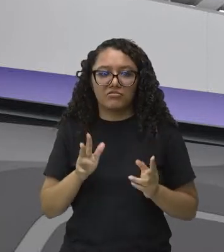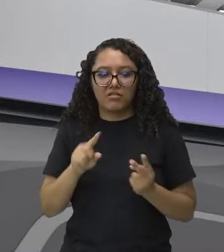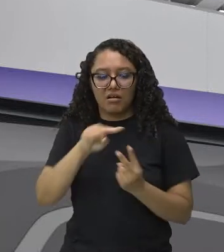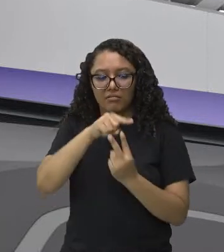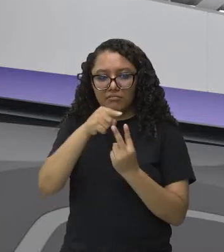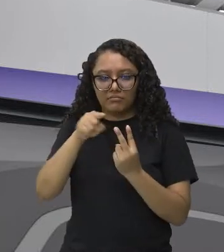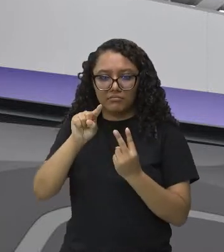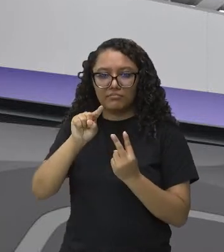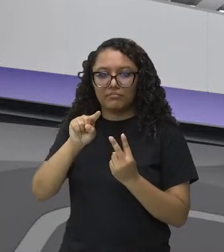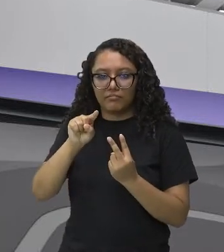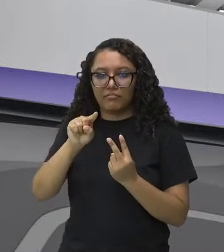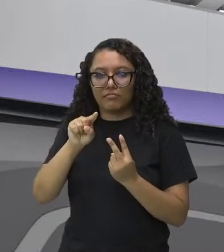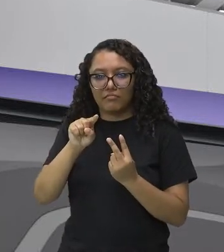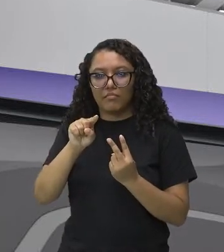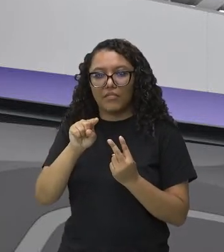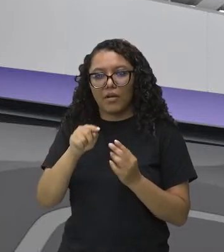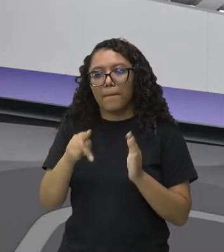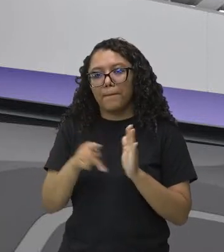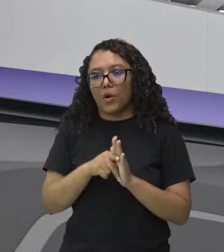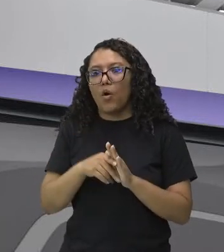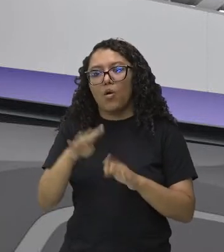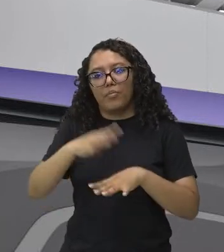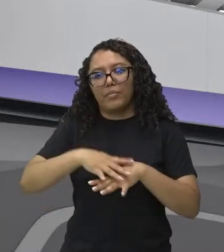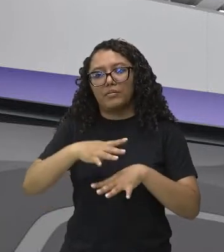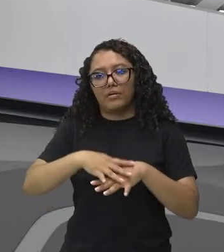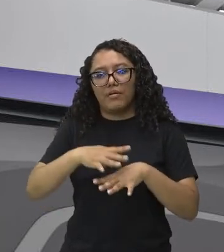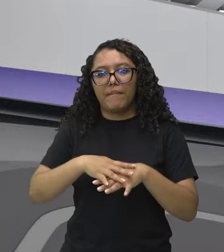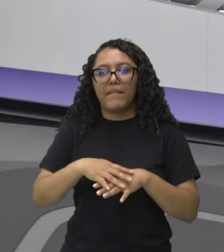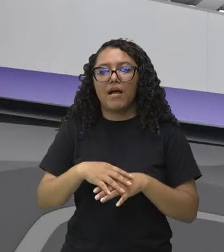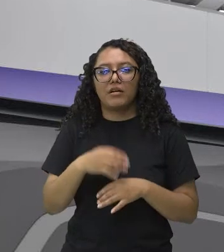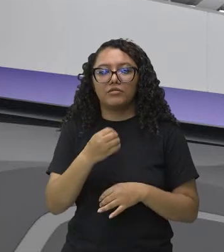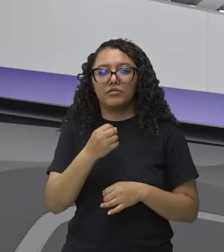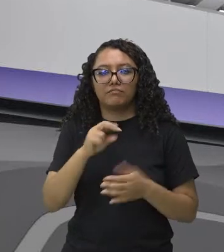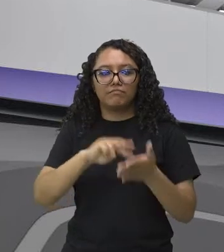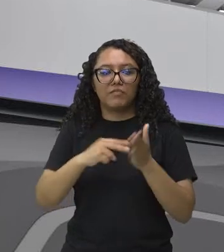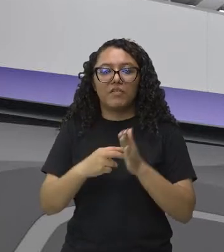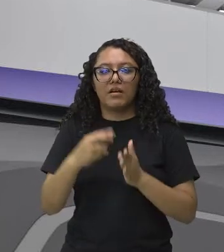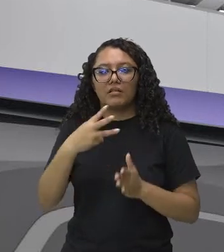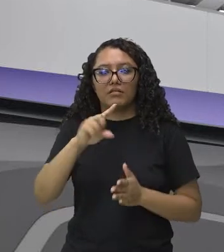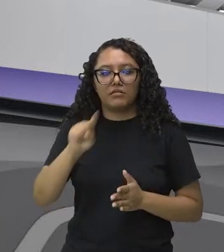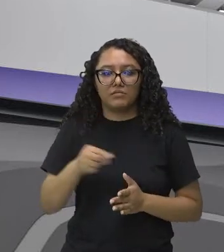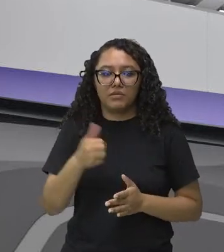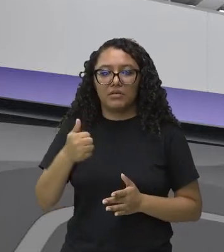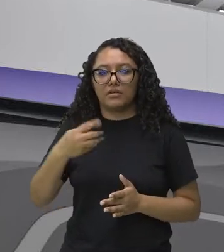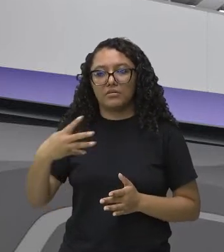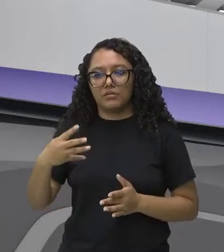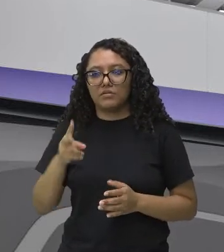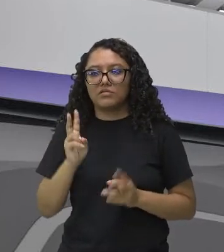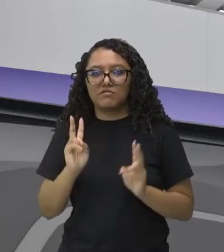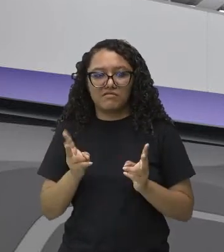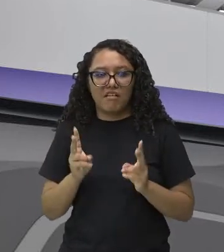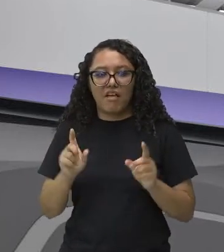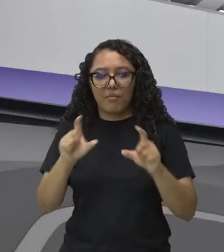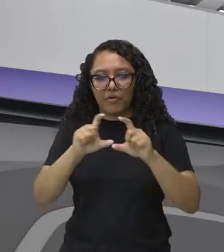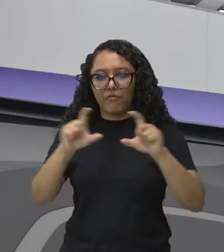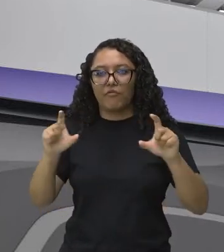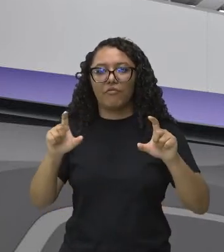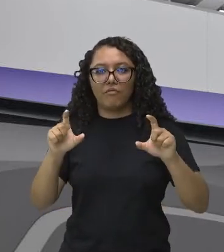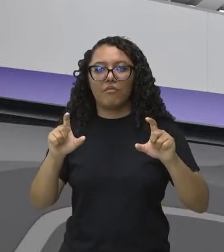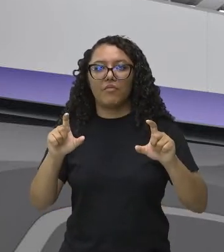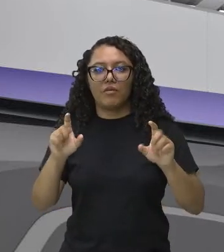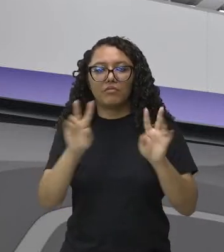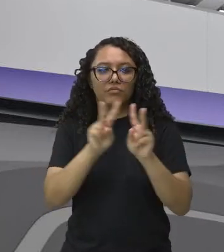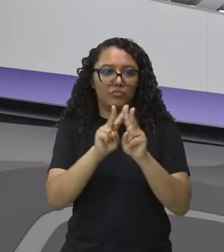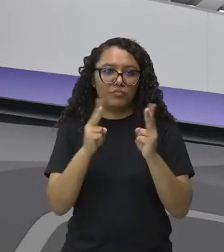constante matemática que vale 3,14 e sempre vai estar aí na fórmula do nosso volume,